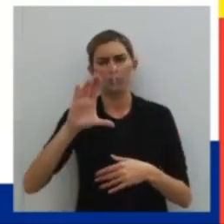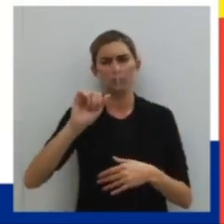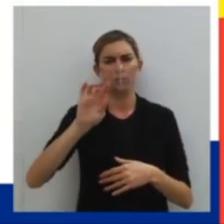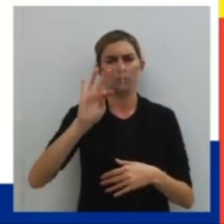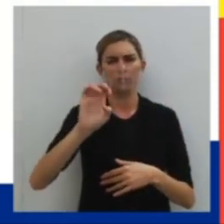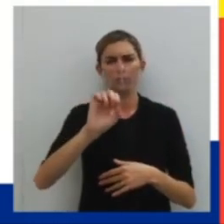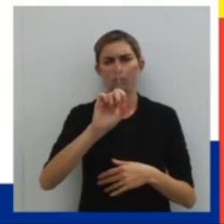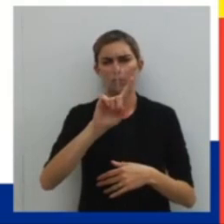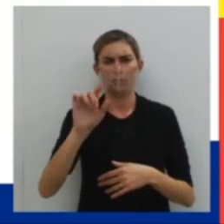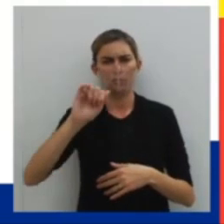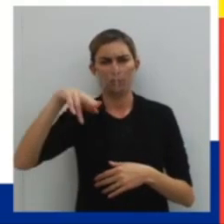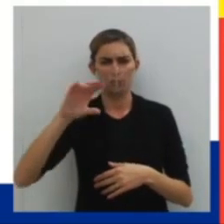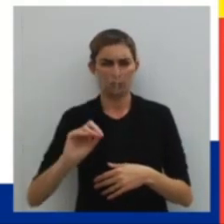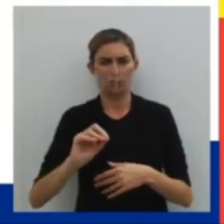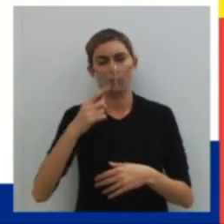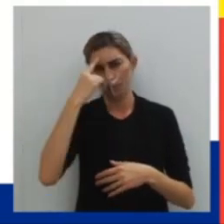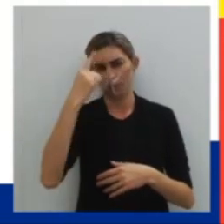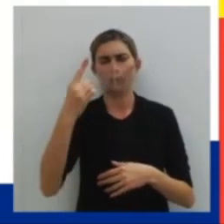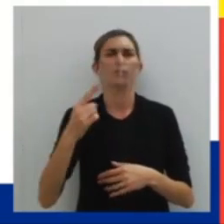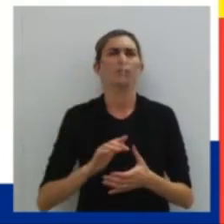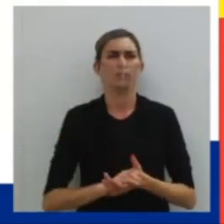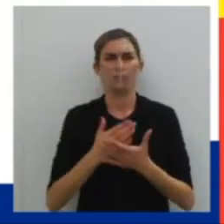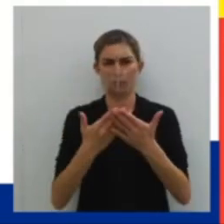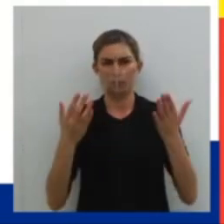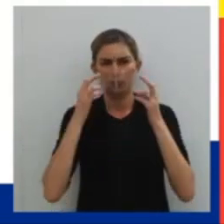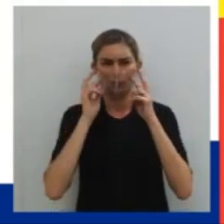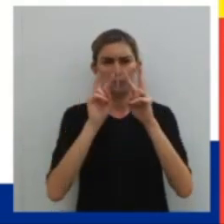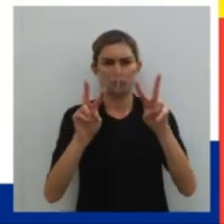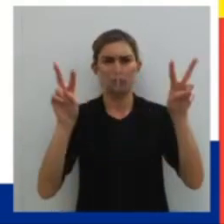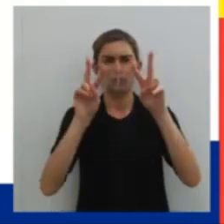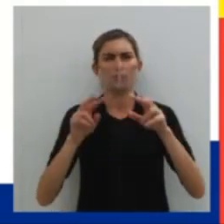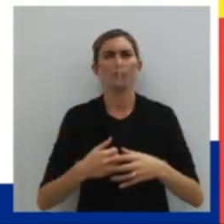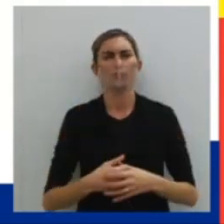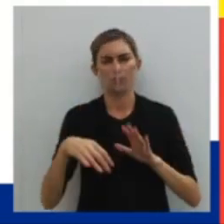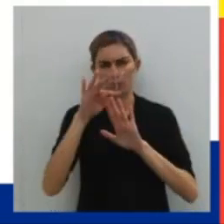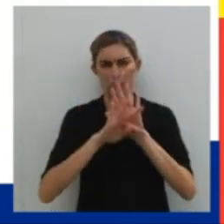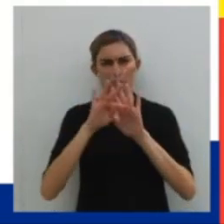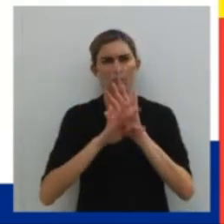gente vai definir bem essa ideia de produto cartesiano. Vê comigo o que está escrito no texto aí. Ó.